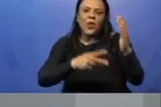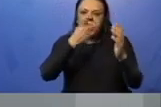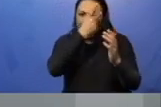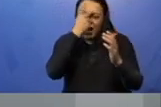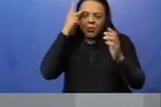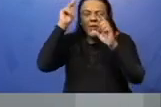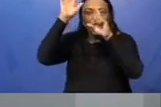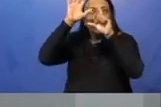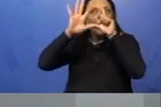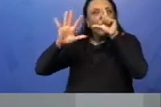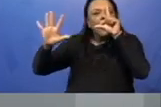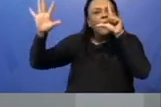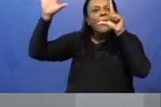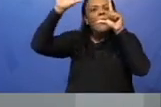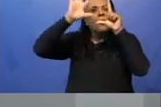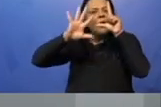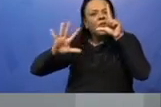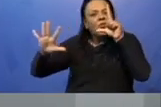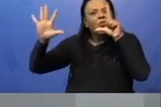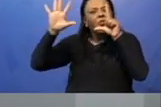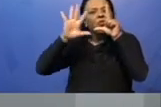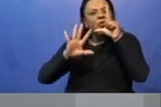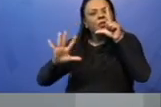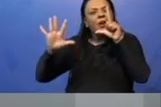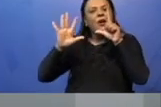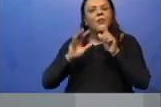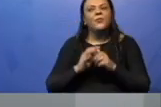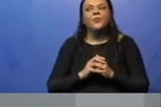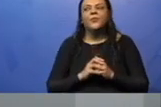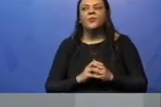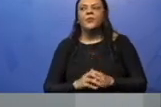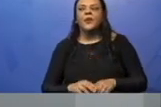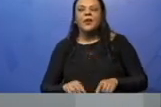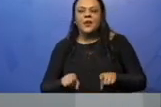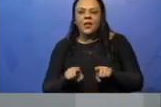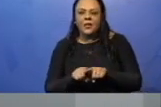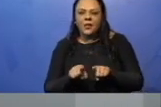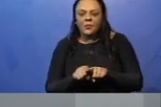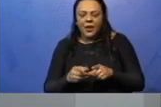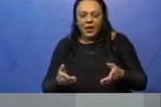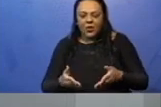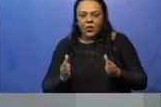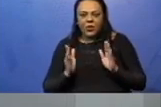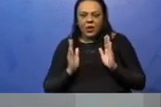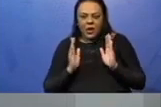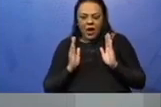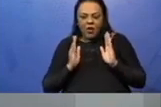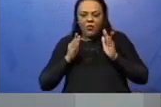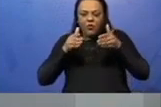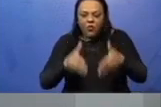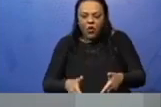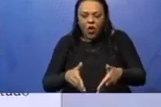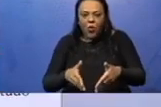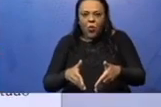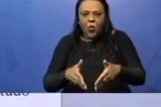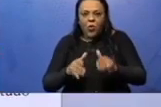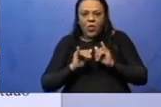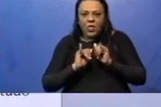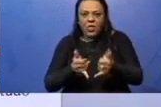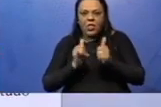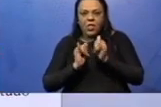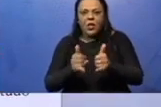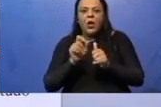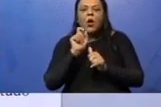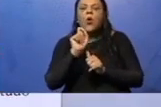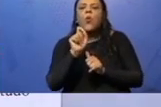ficar justamente só ali dentro do livro. E aí, foco narrativo. O que é isso? Foco